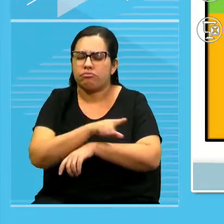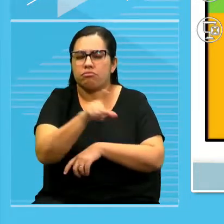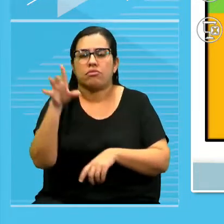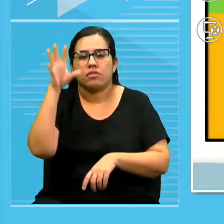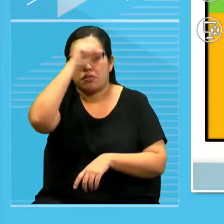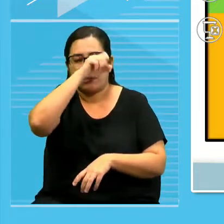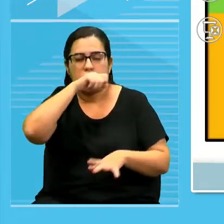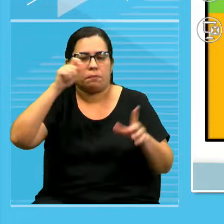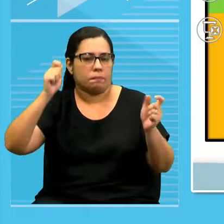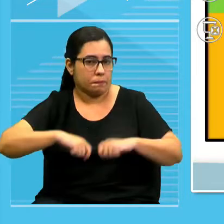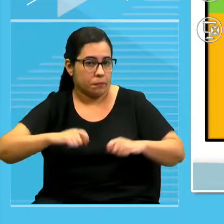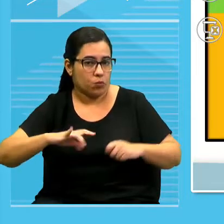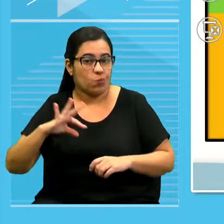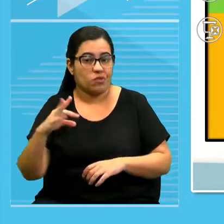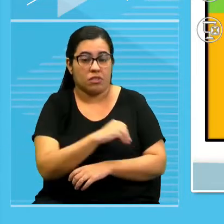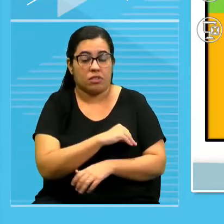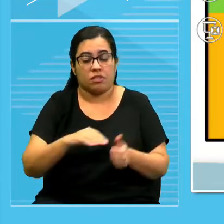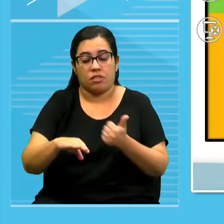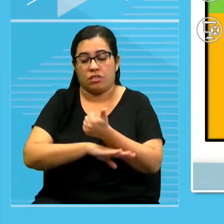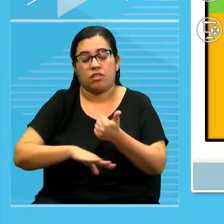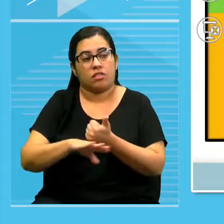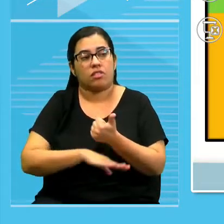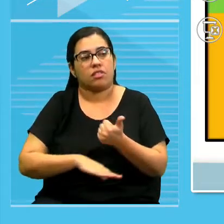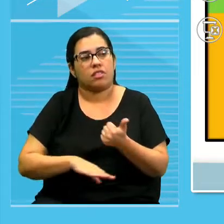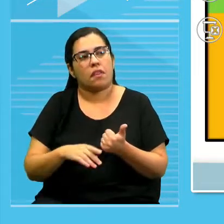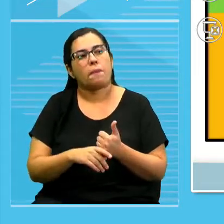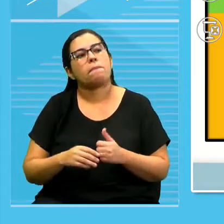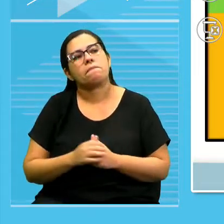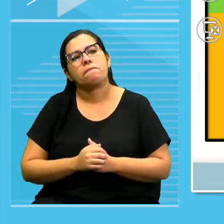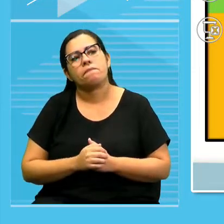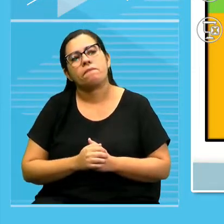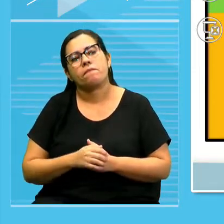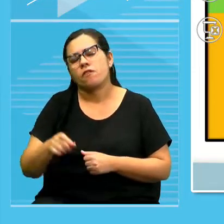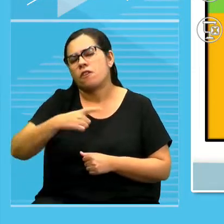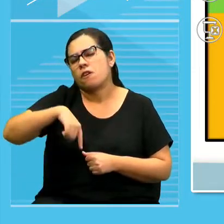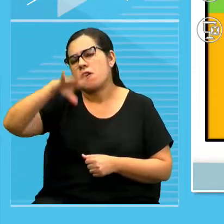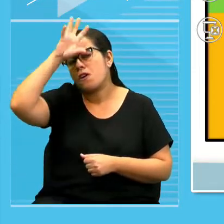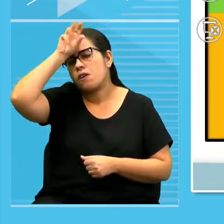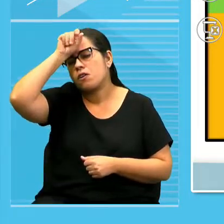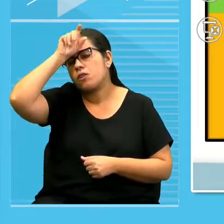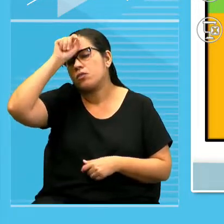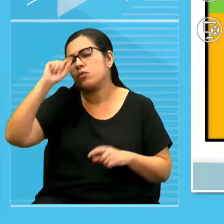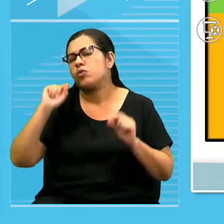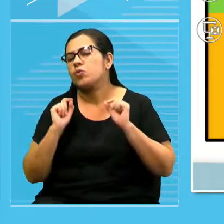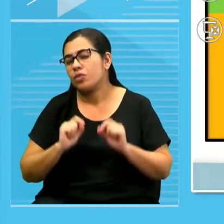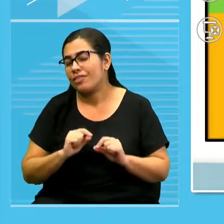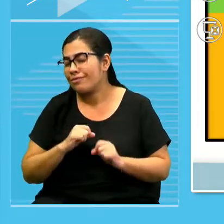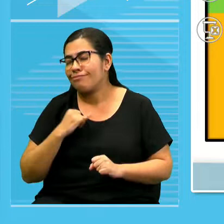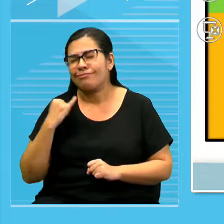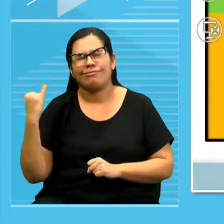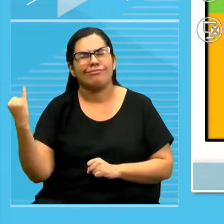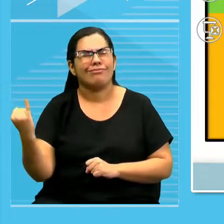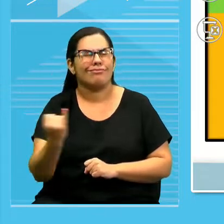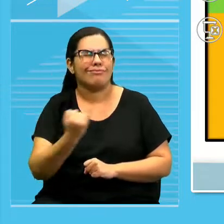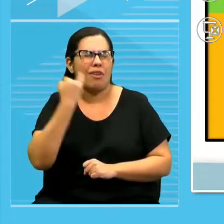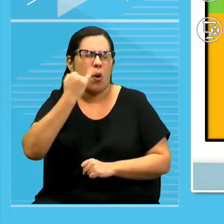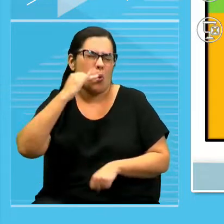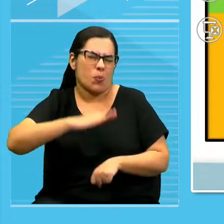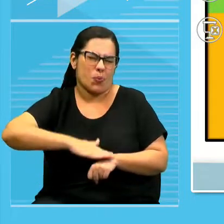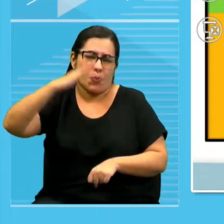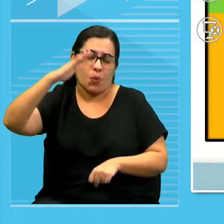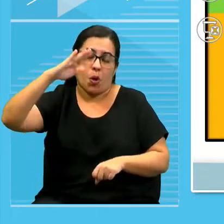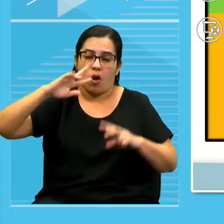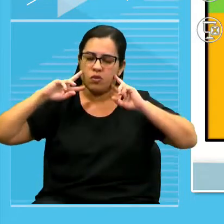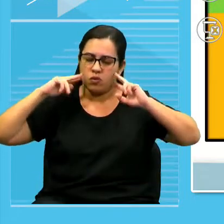esses Pilares da Educação de acordo com a Unesco são aprendizados considerados é essenciais para que o ser humano